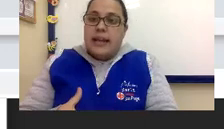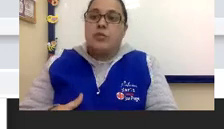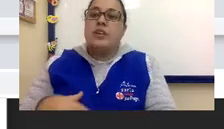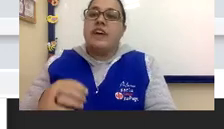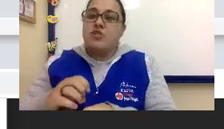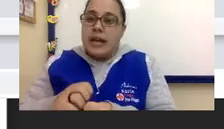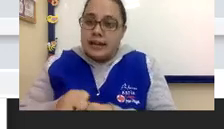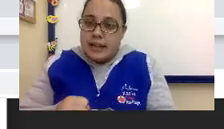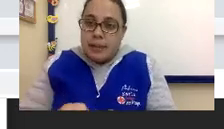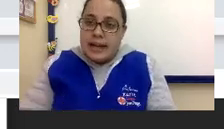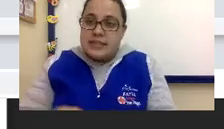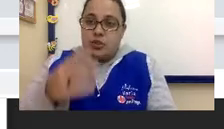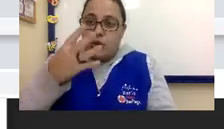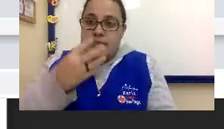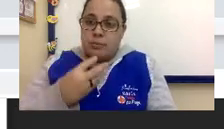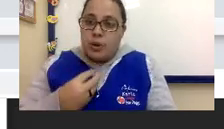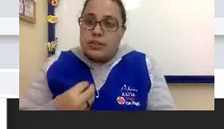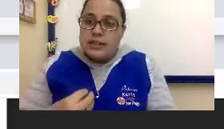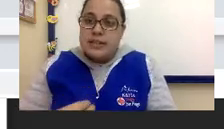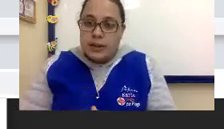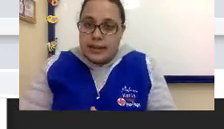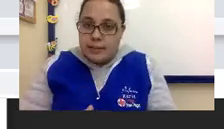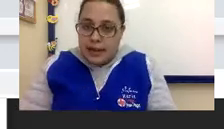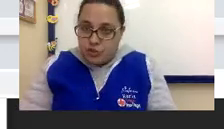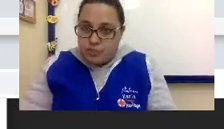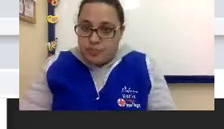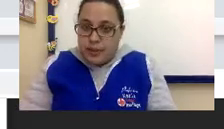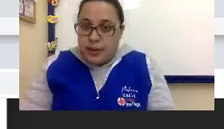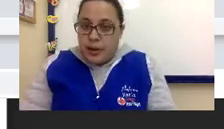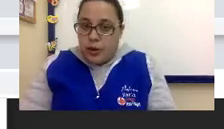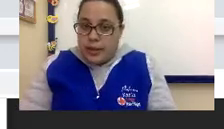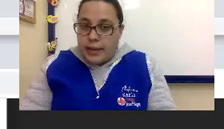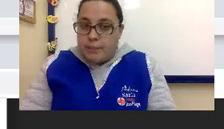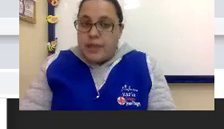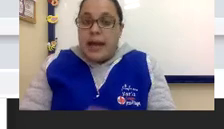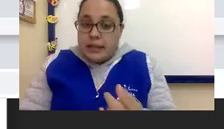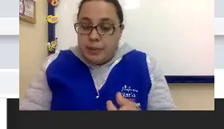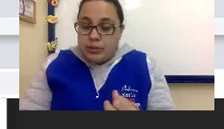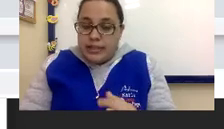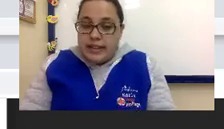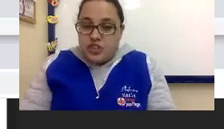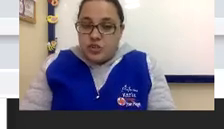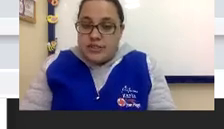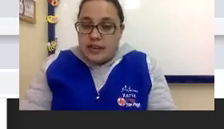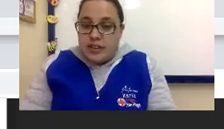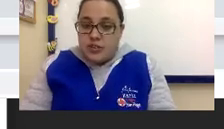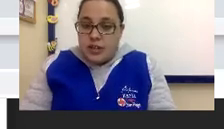lá dentro, que vai ajudar ainda mais em todo esse bolo que desceu até lá embaixo. Ok? Aí na pergunta 3 a gente consegue ver isso aí,